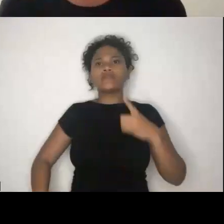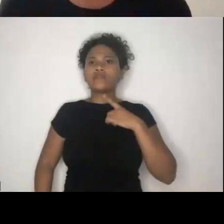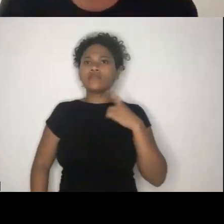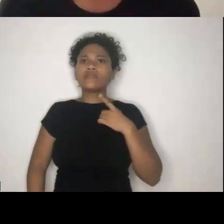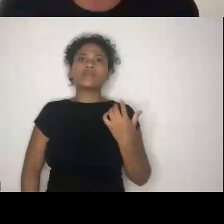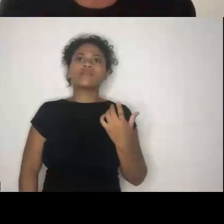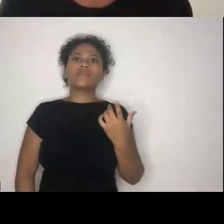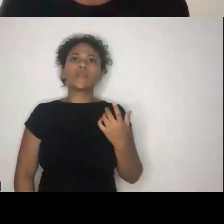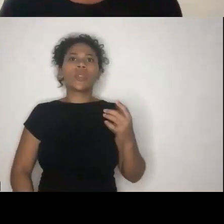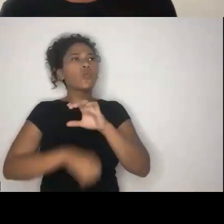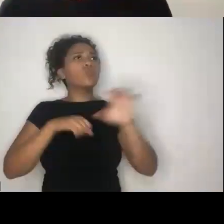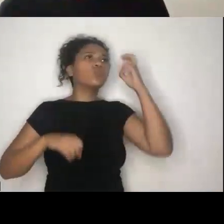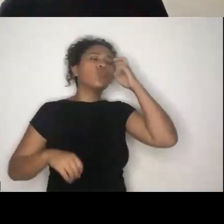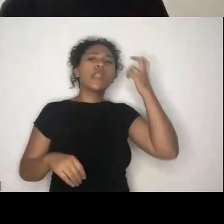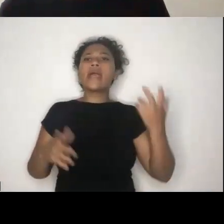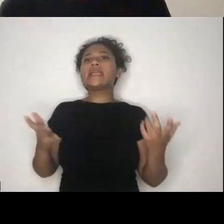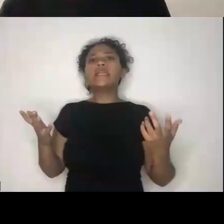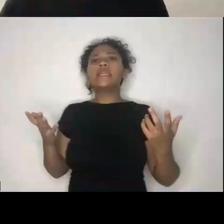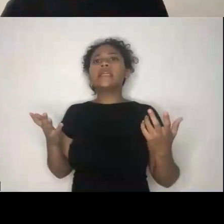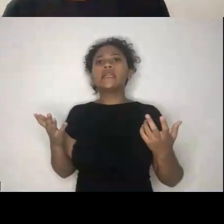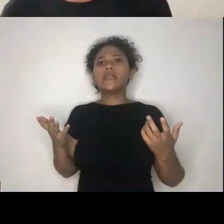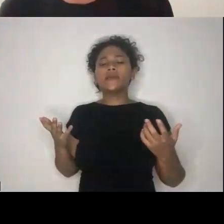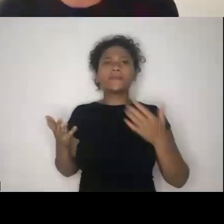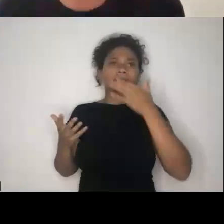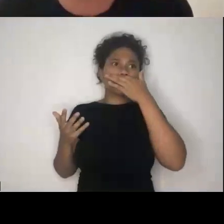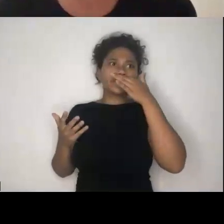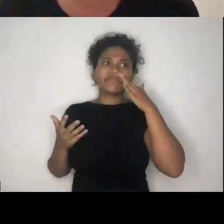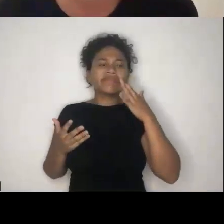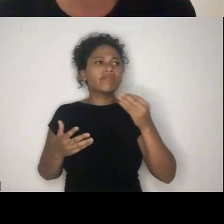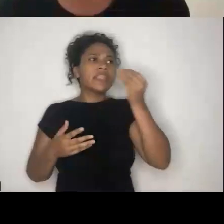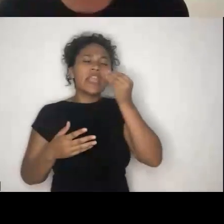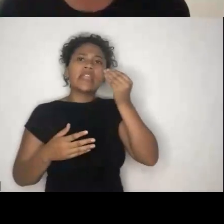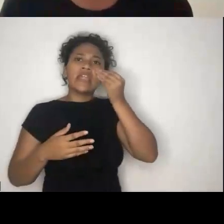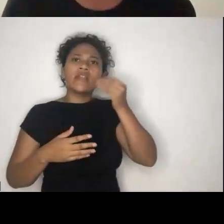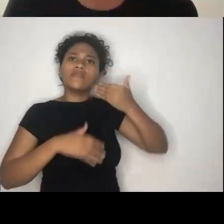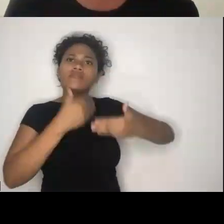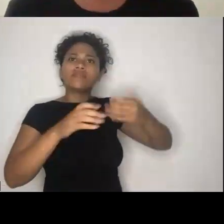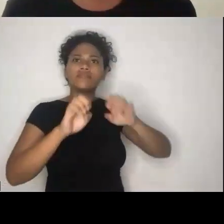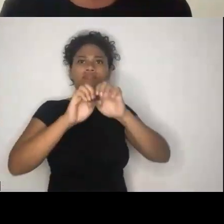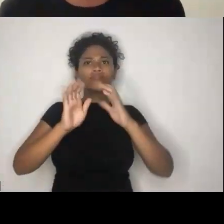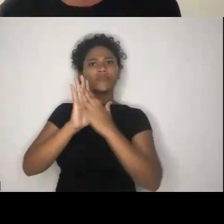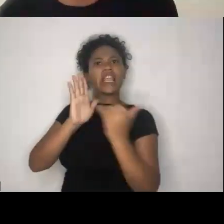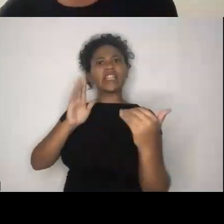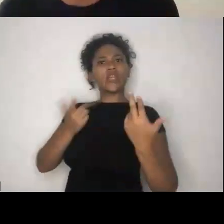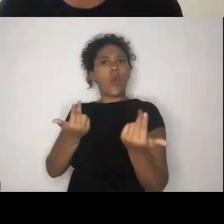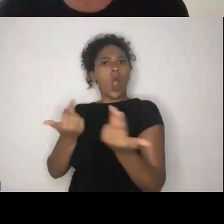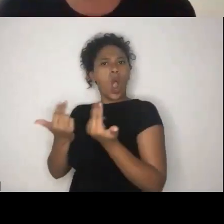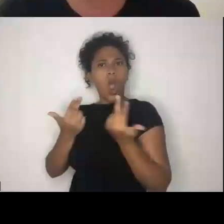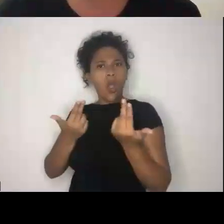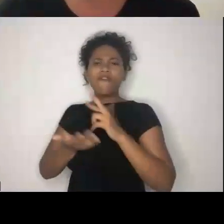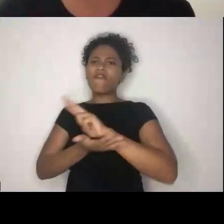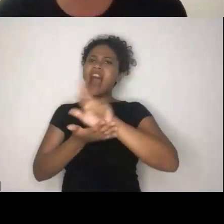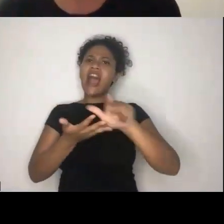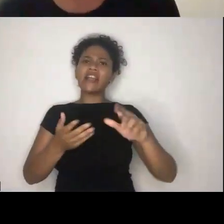a cultura que que tenta permanecer todas as estéticas iguais né vários artistas